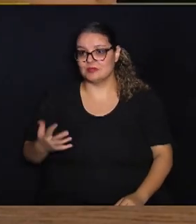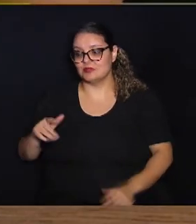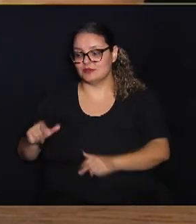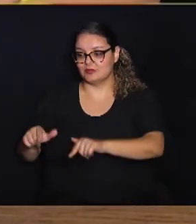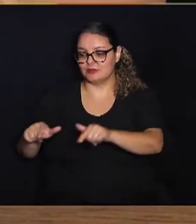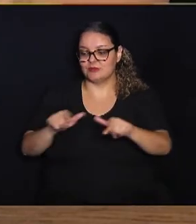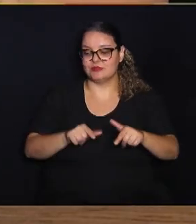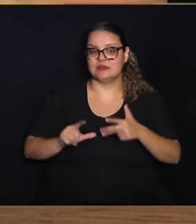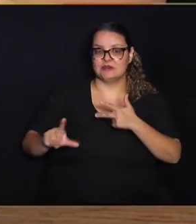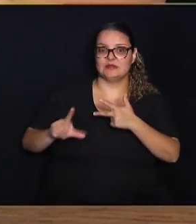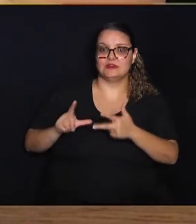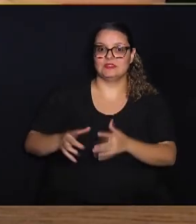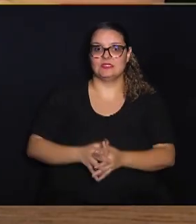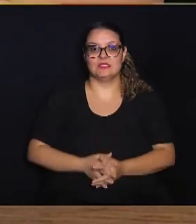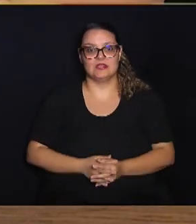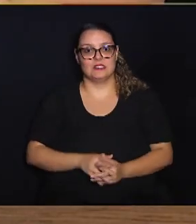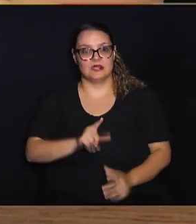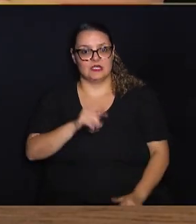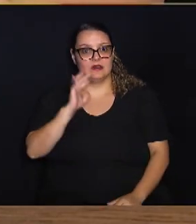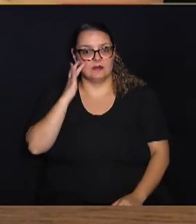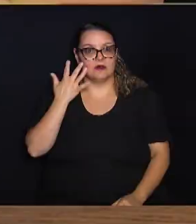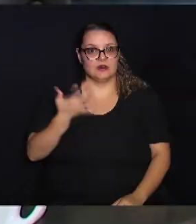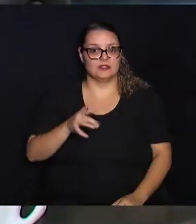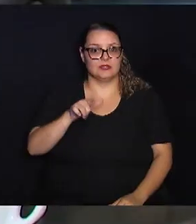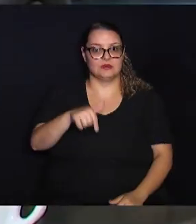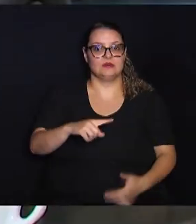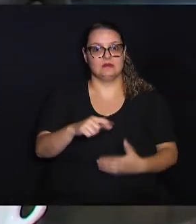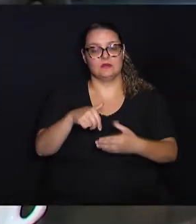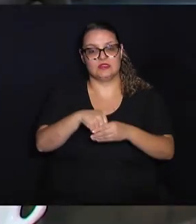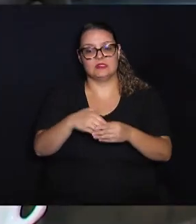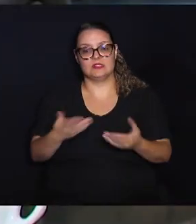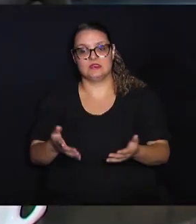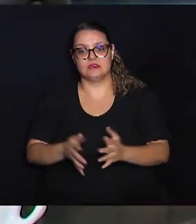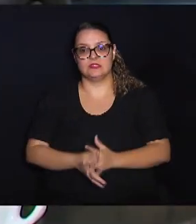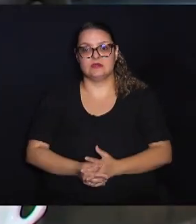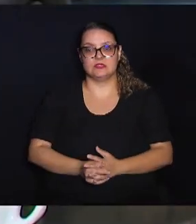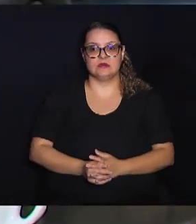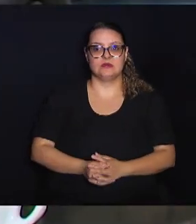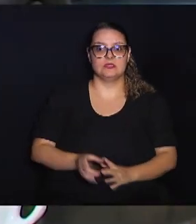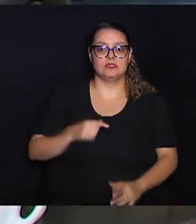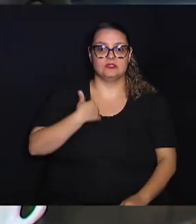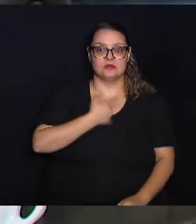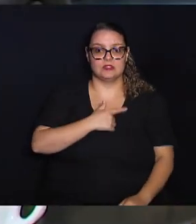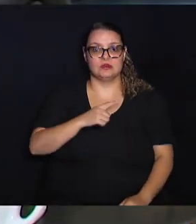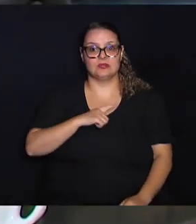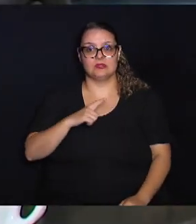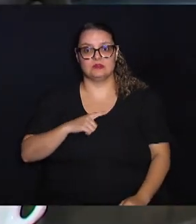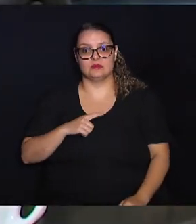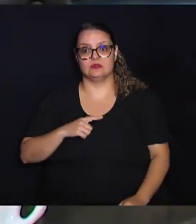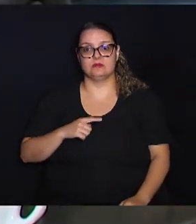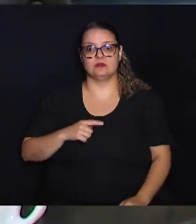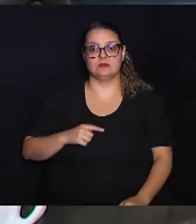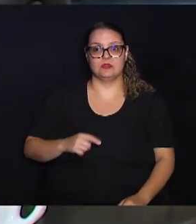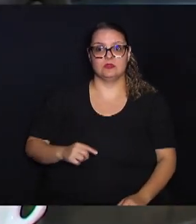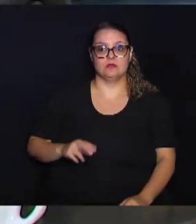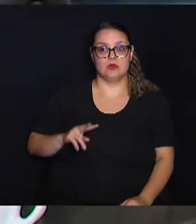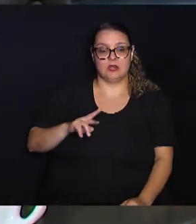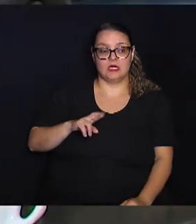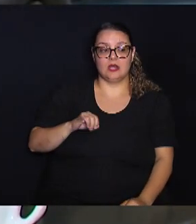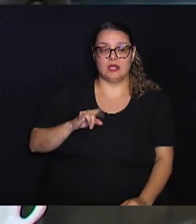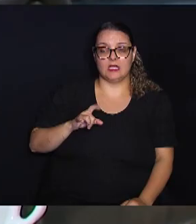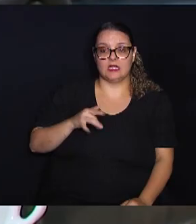do Legislativo? Eu acho que depois da eleição, né, nós tivemos assim um índice grande de reeleição, né,